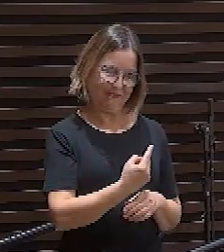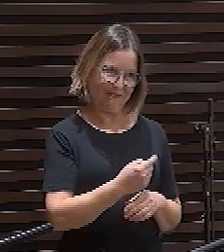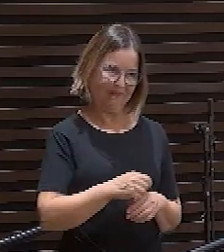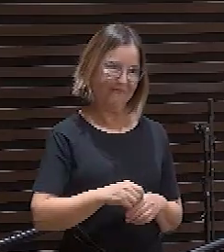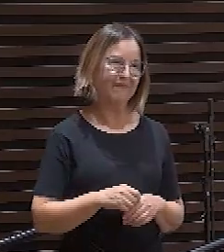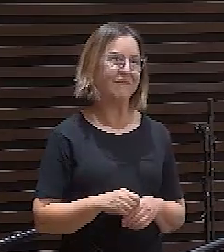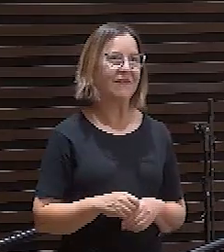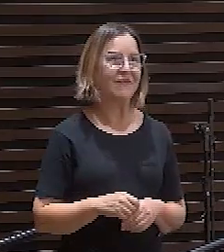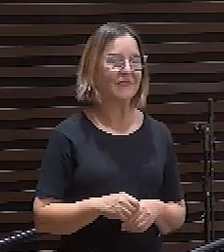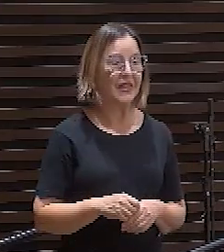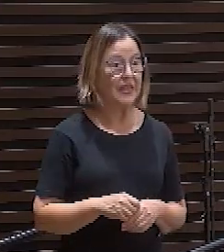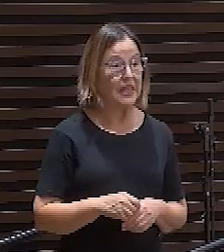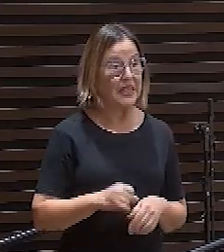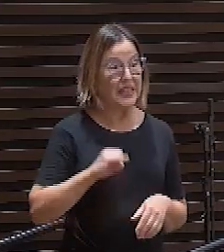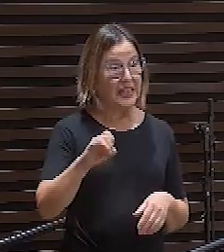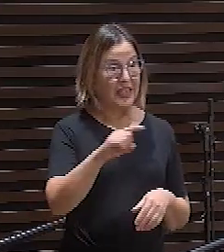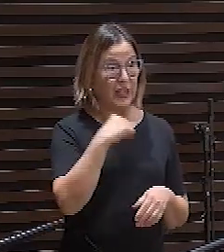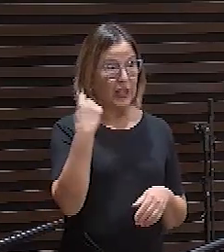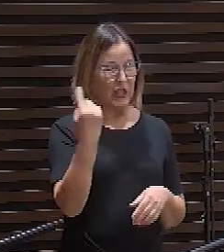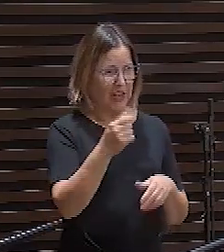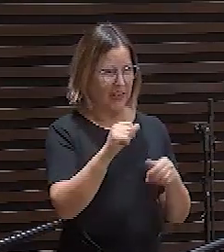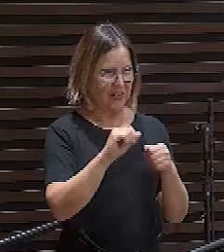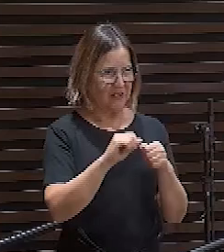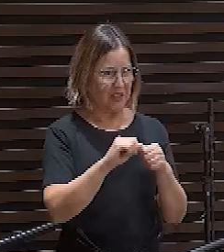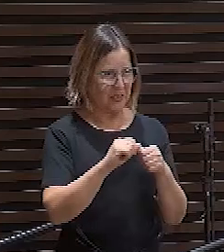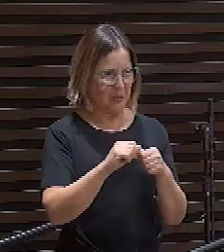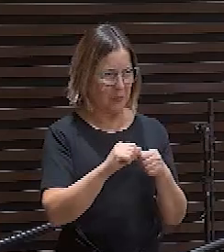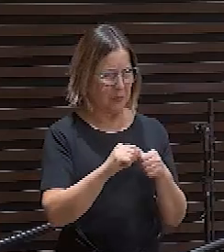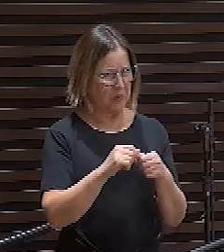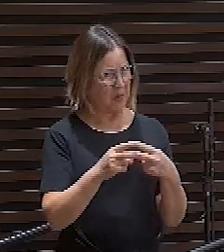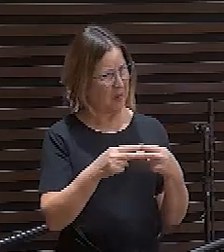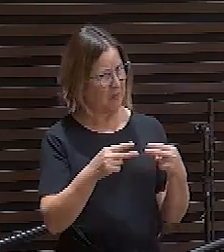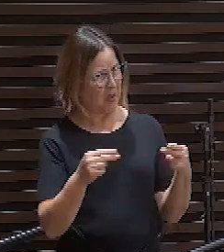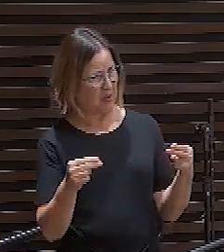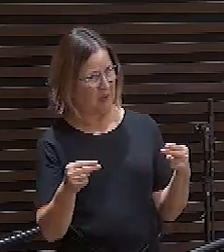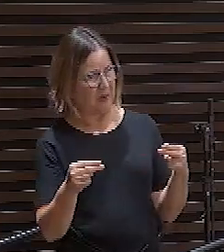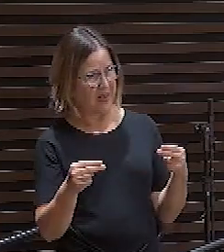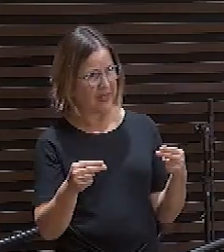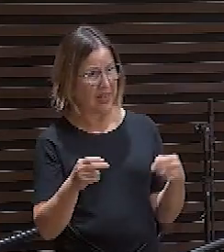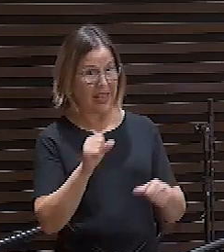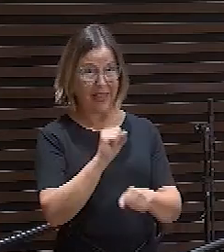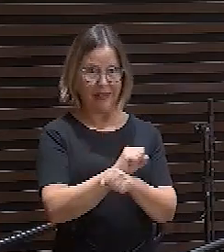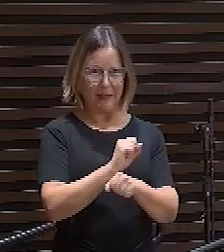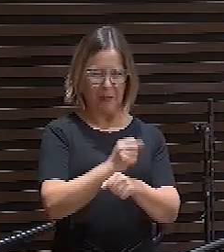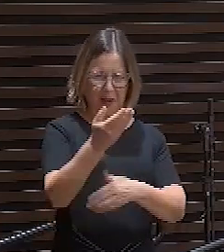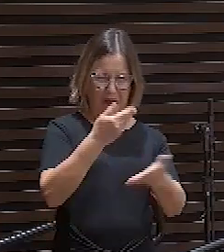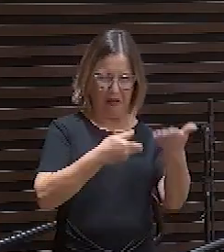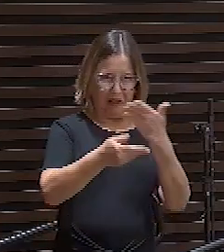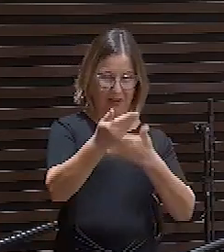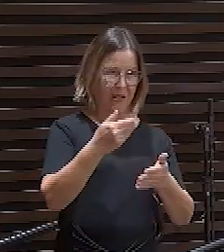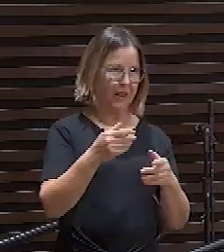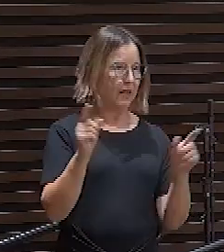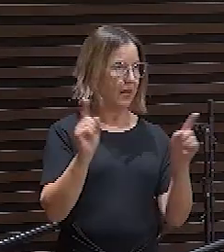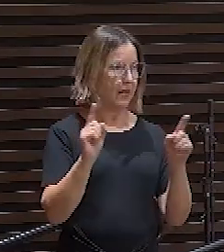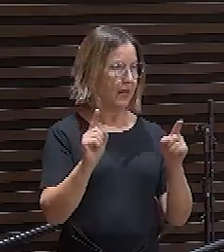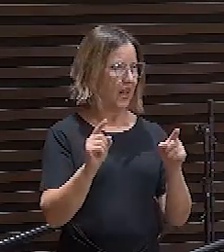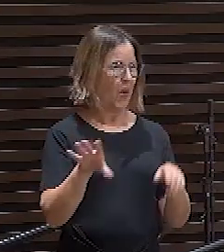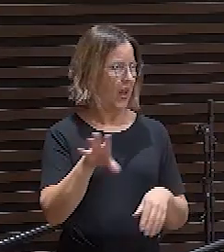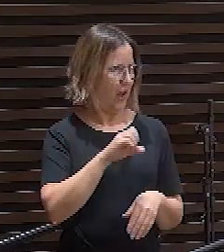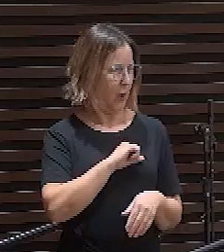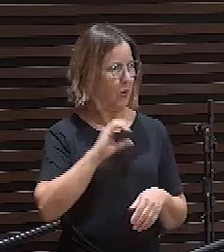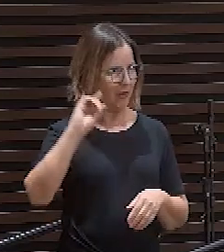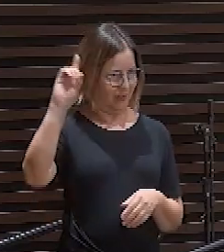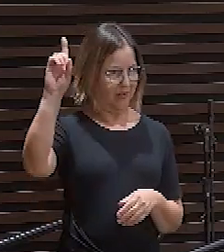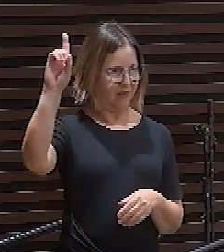fazemos esperando alguma coisa em troca, esse não é o amor de Deus. A palavra de Deus diz que o amor de Deus não está